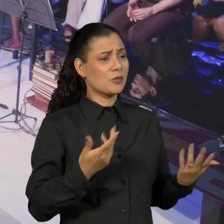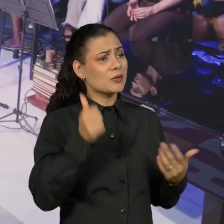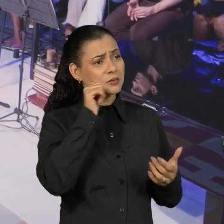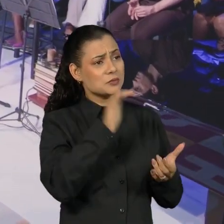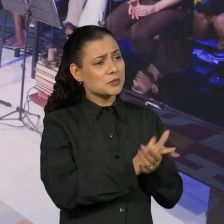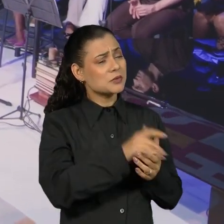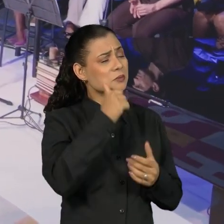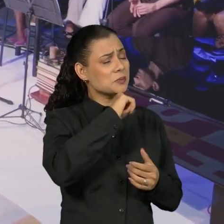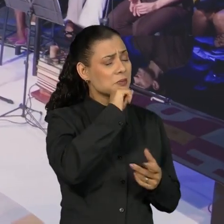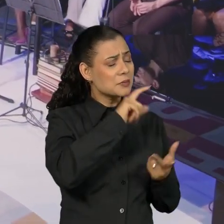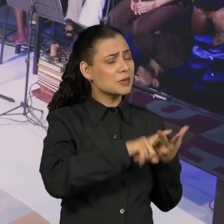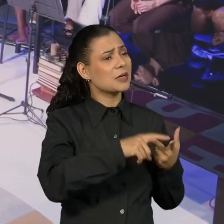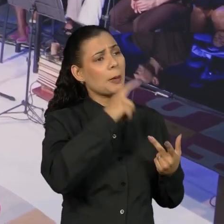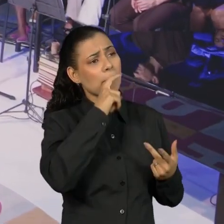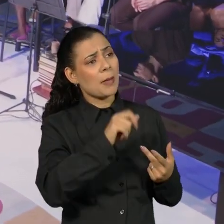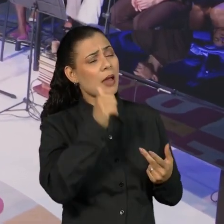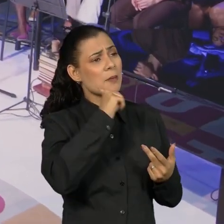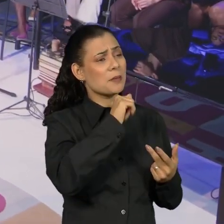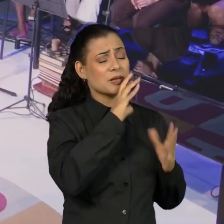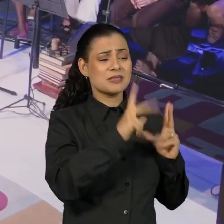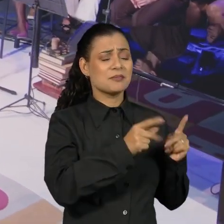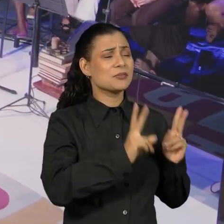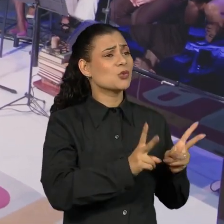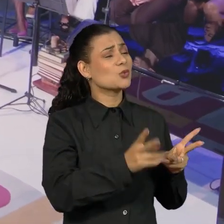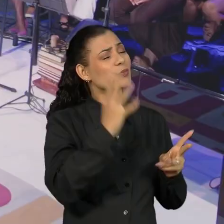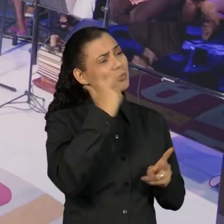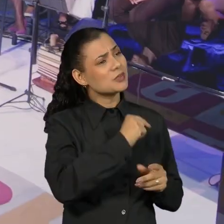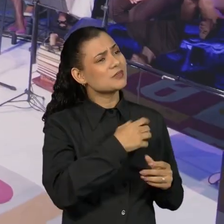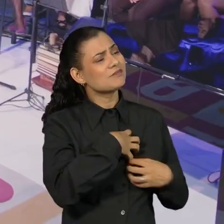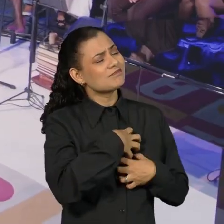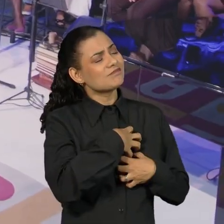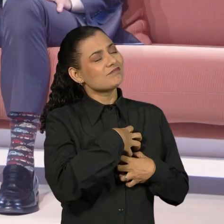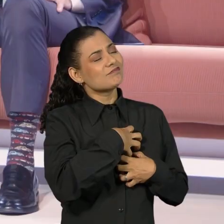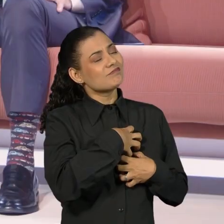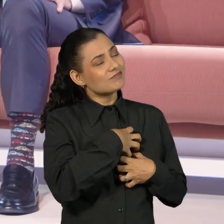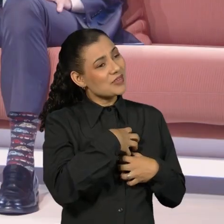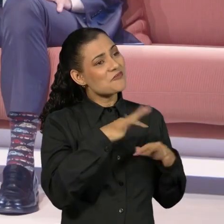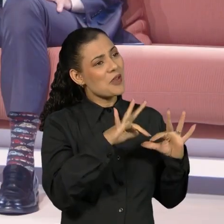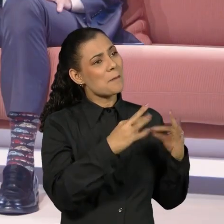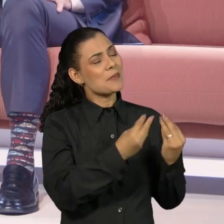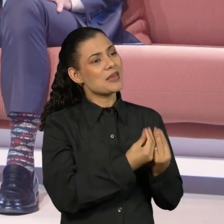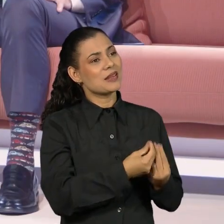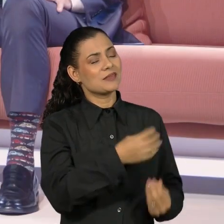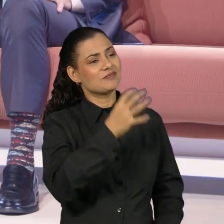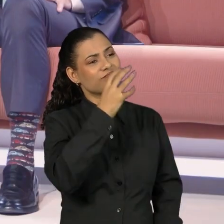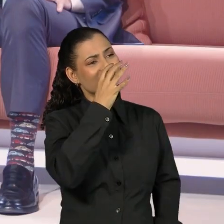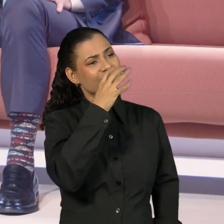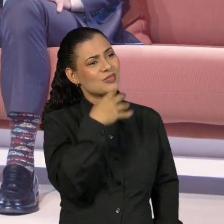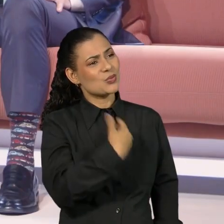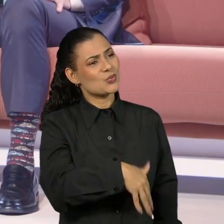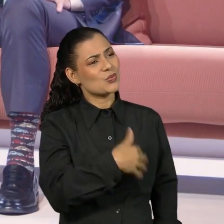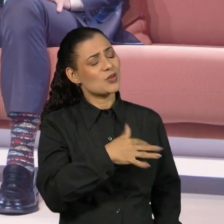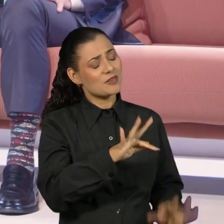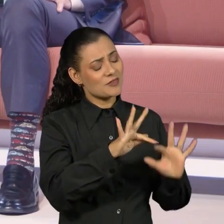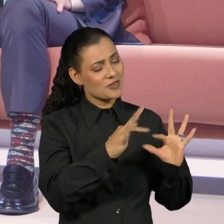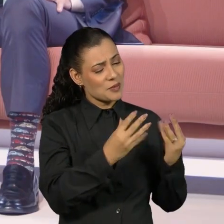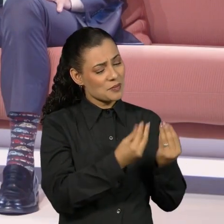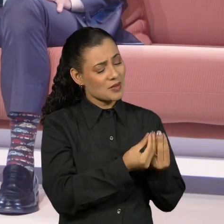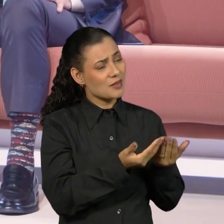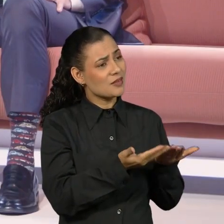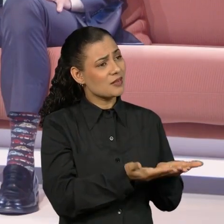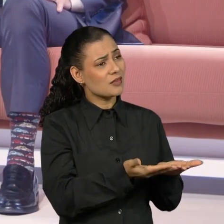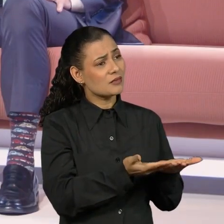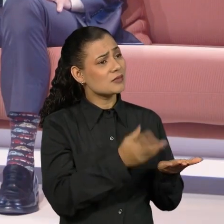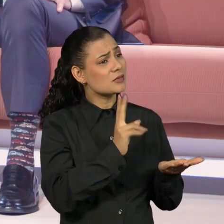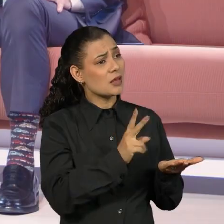mulher, a minha mãe, o meu pai. É tão bonito isso, né? Essa visão da beleza do conceito de família. Poder